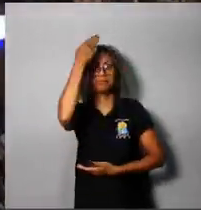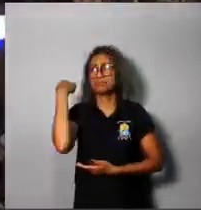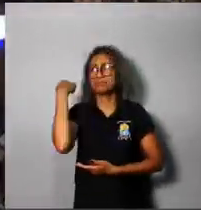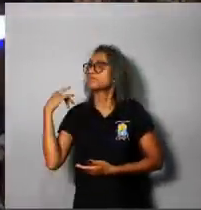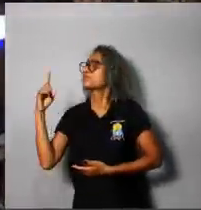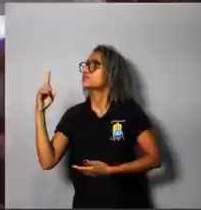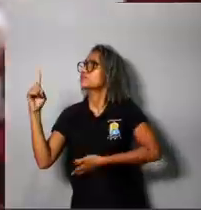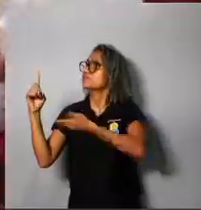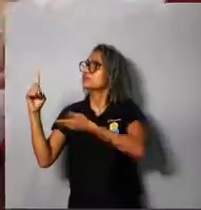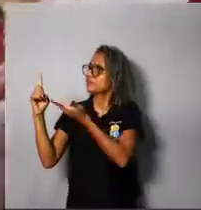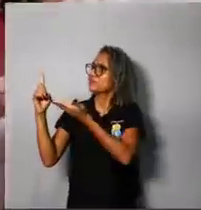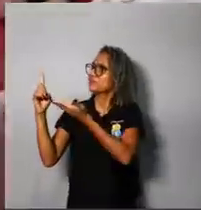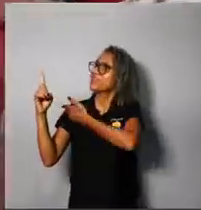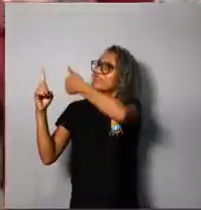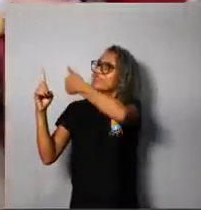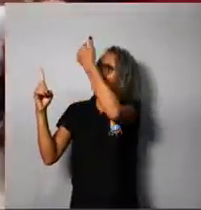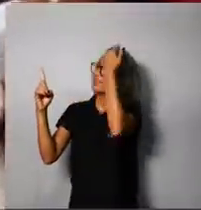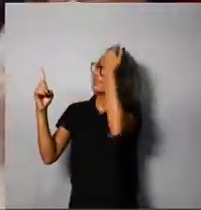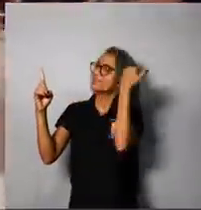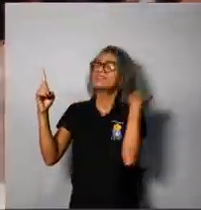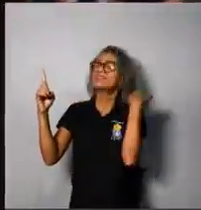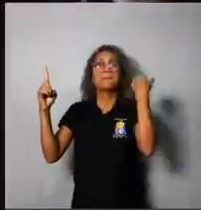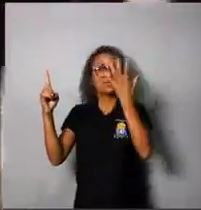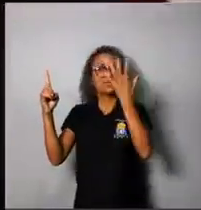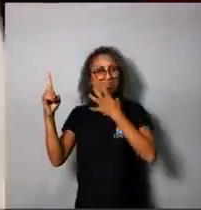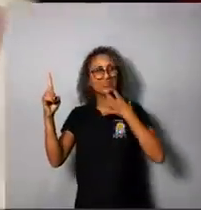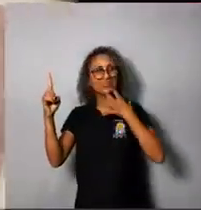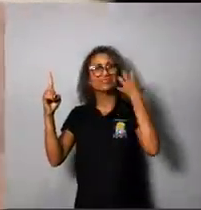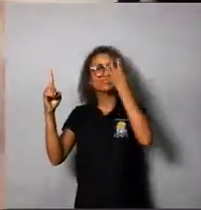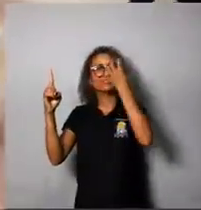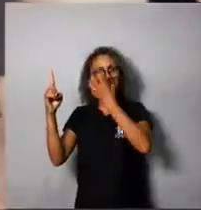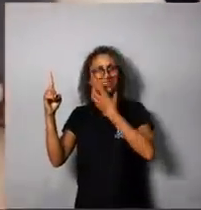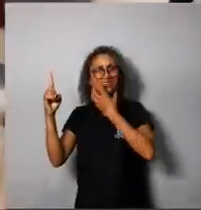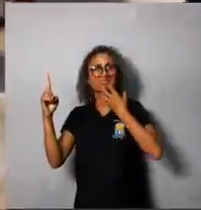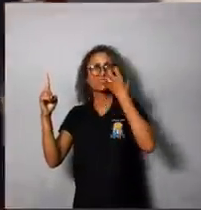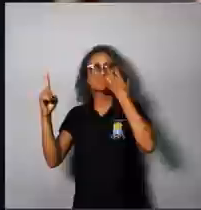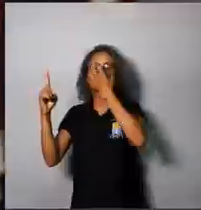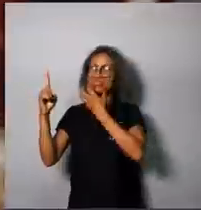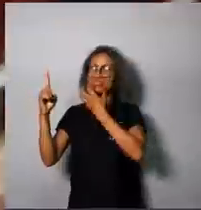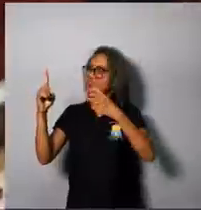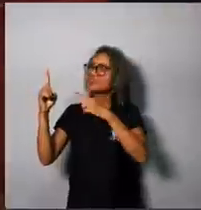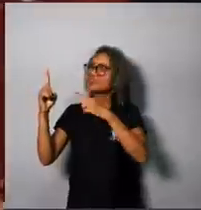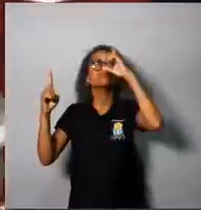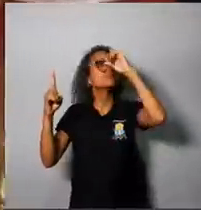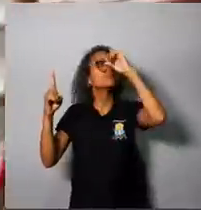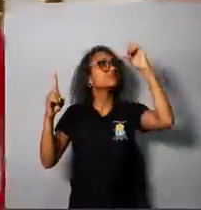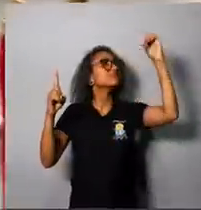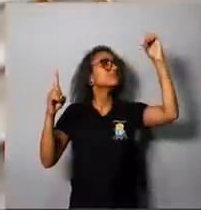De Deus.